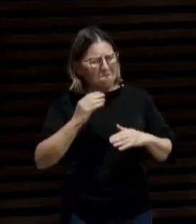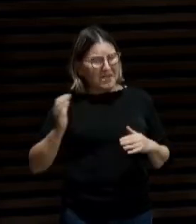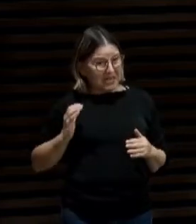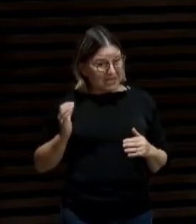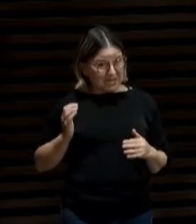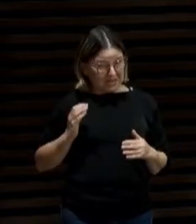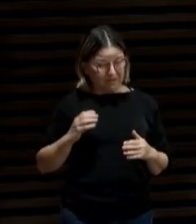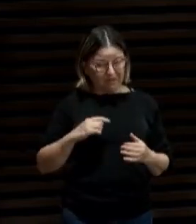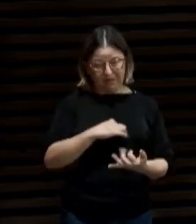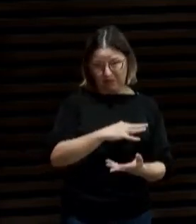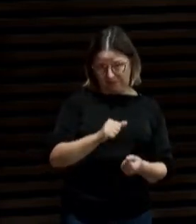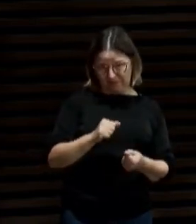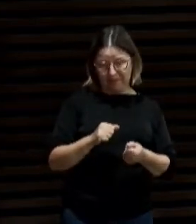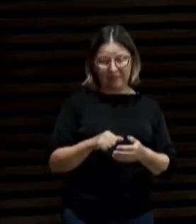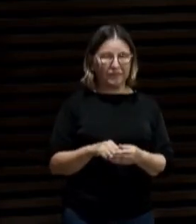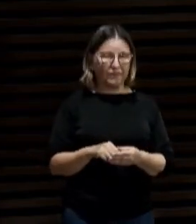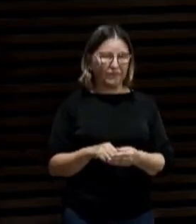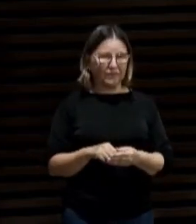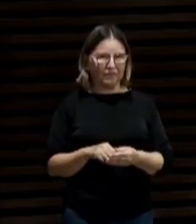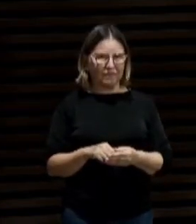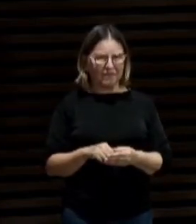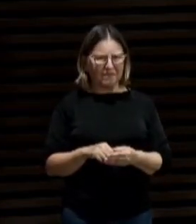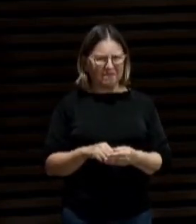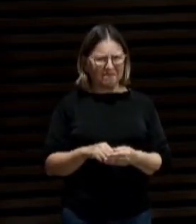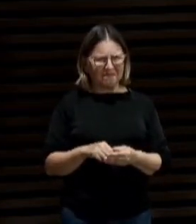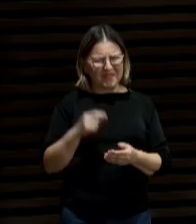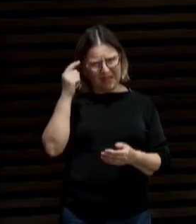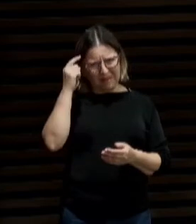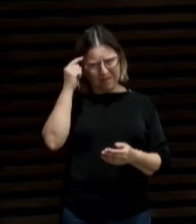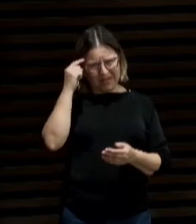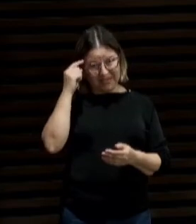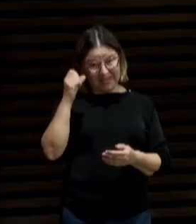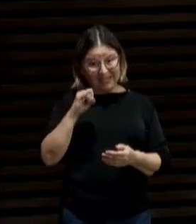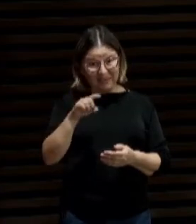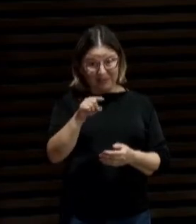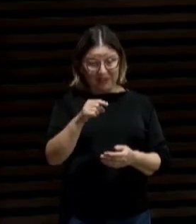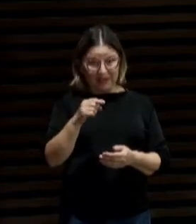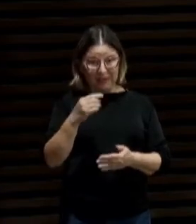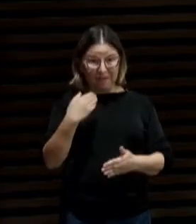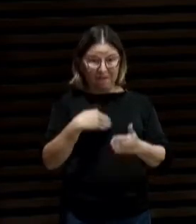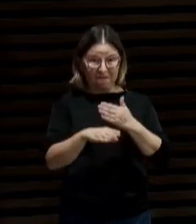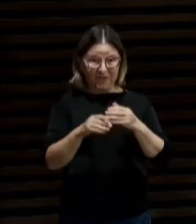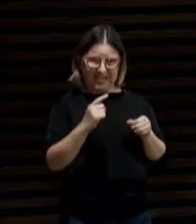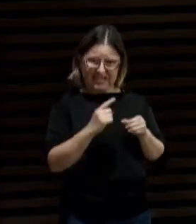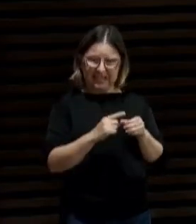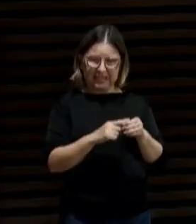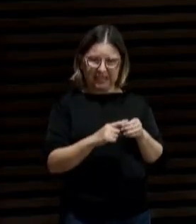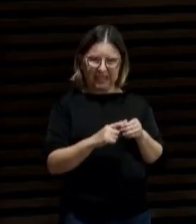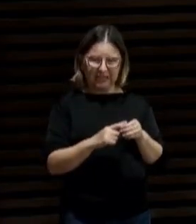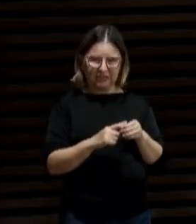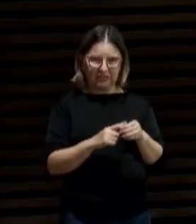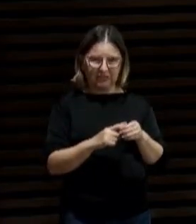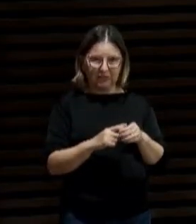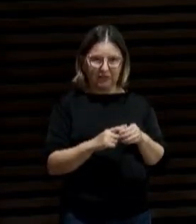dele, nem sei onde ele mora, nem quero saber também. Mas vamos supor que você vai lá na cidade dele e você vê ele dirigindo um Fusca